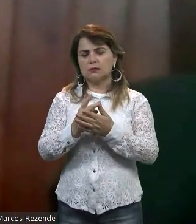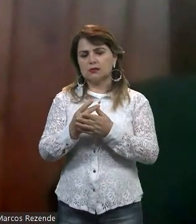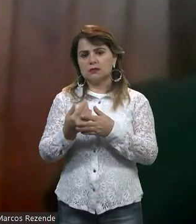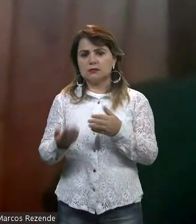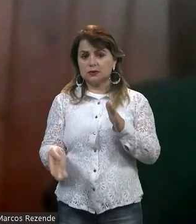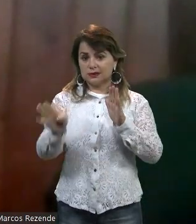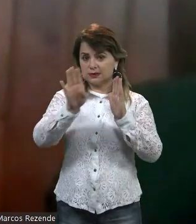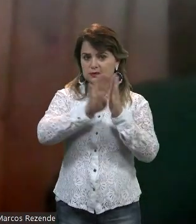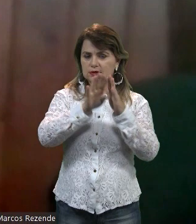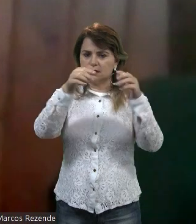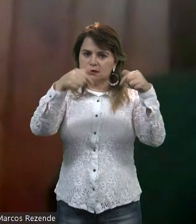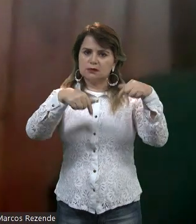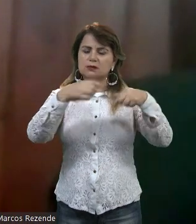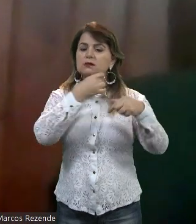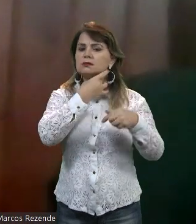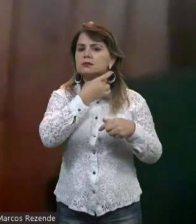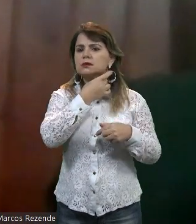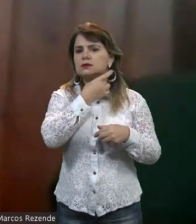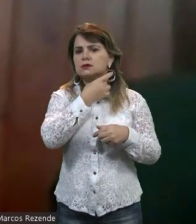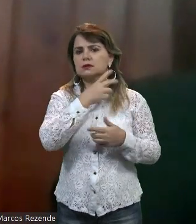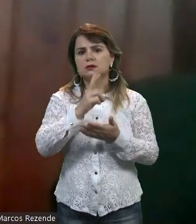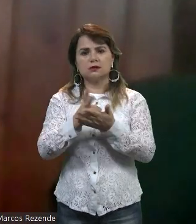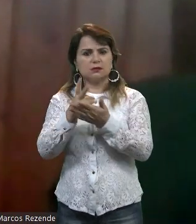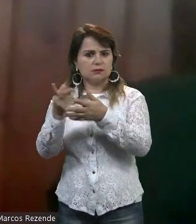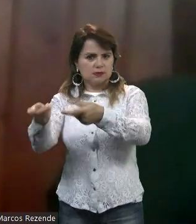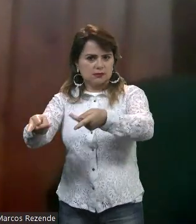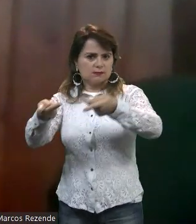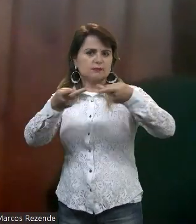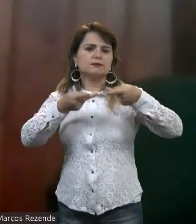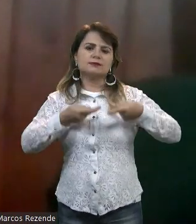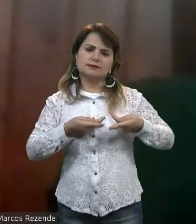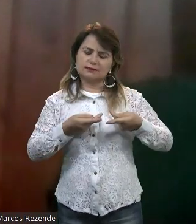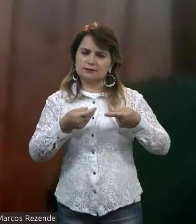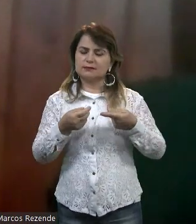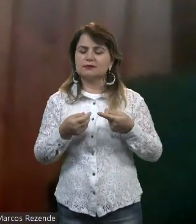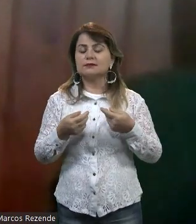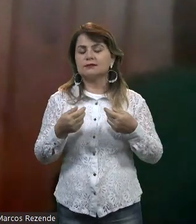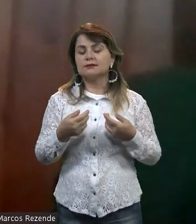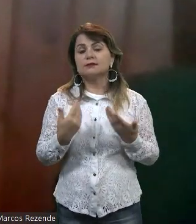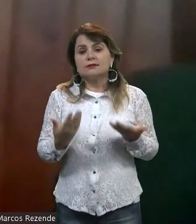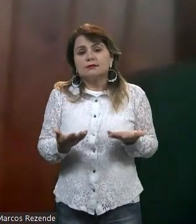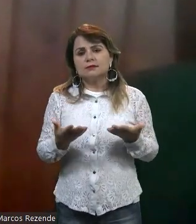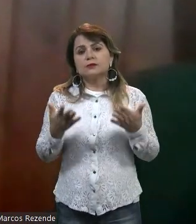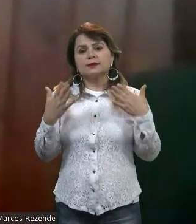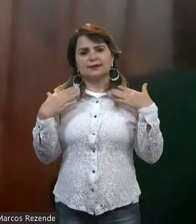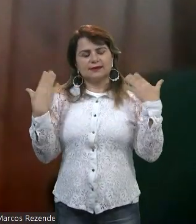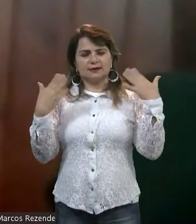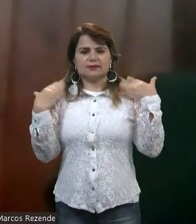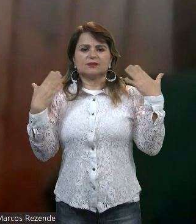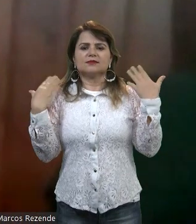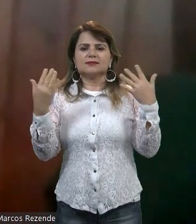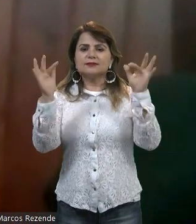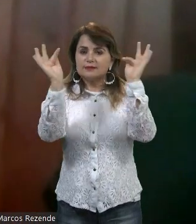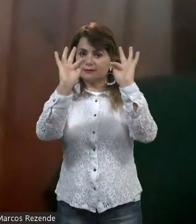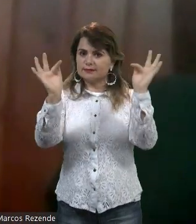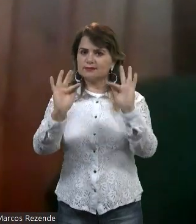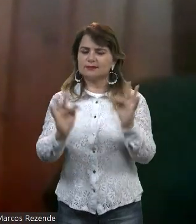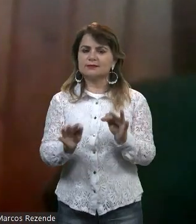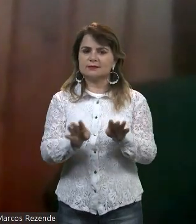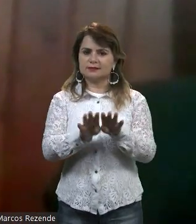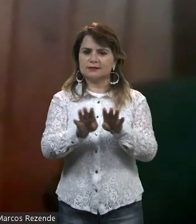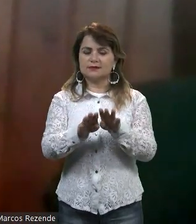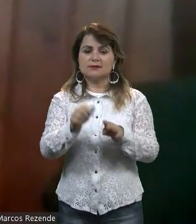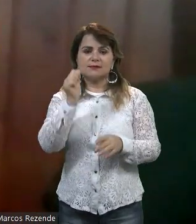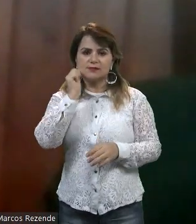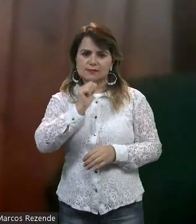Marília, fazia questão de nos visitar. Então, é um momento de muita alegria. E para a vereadora professora Daniela,